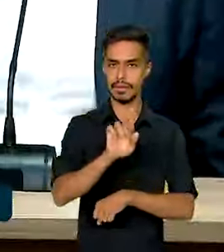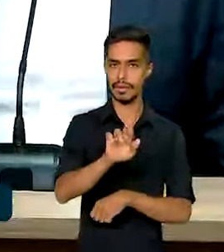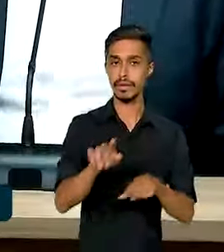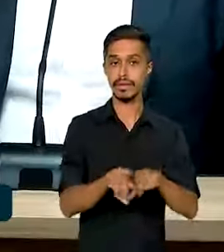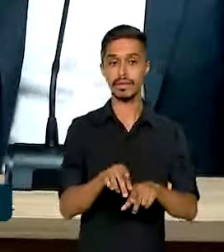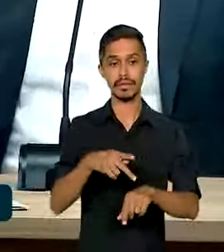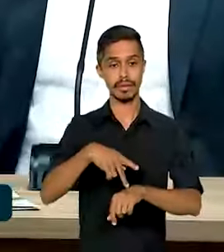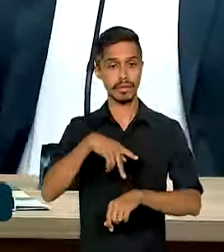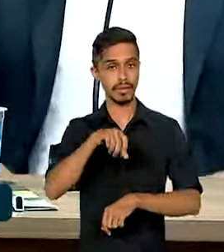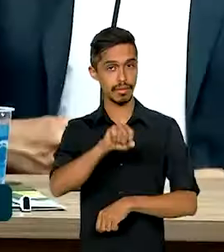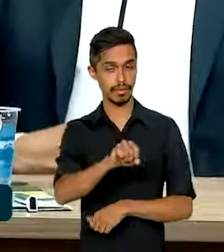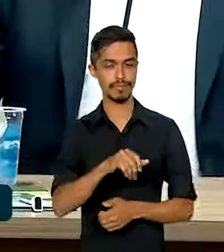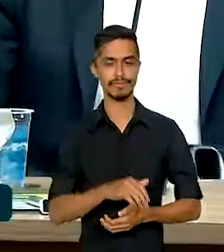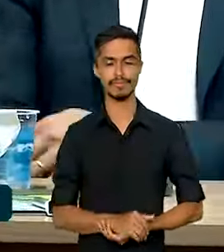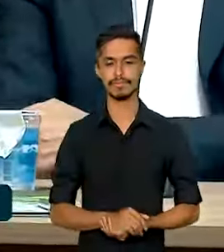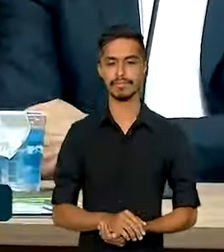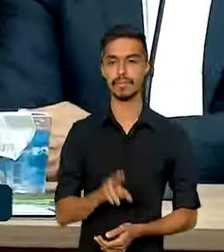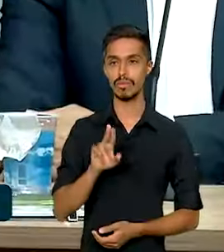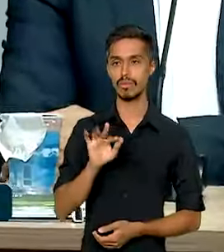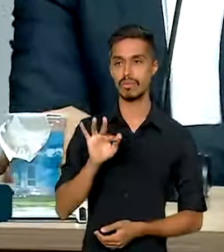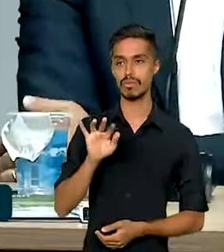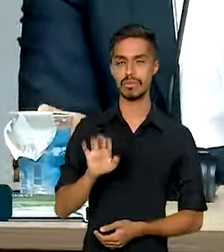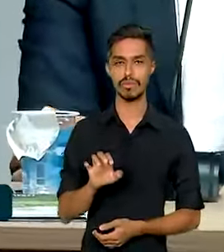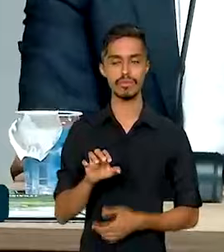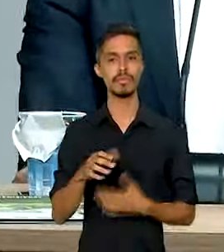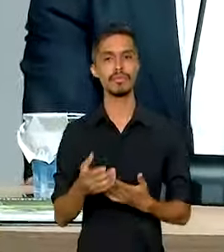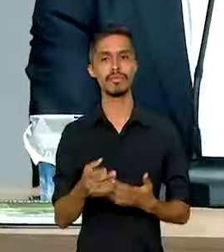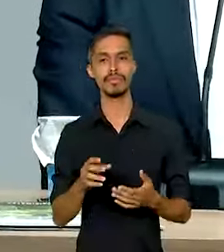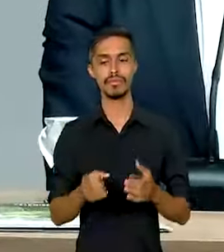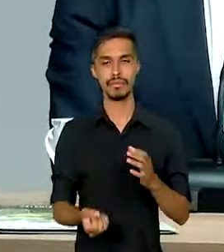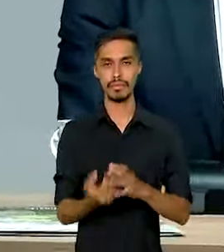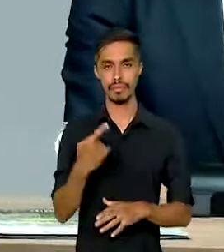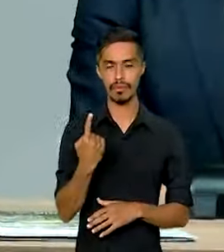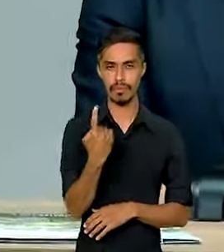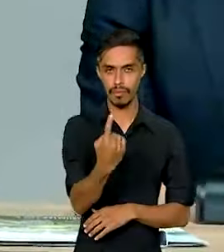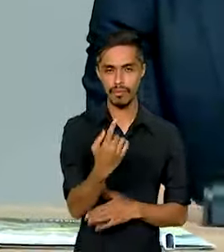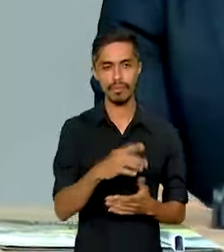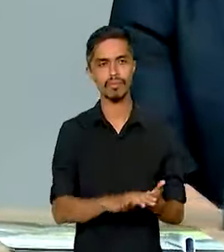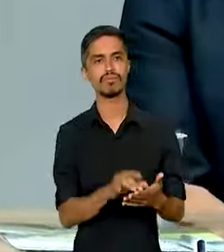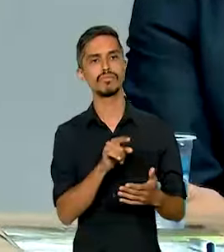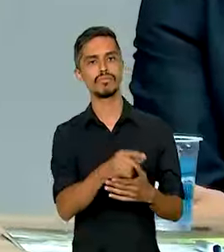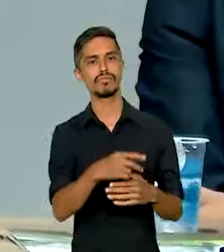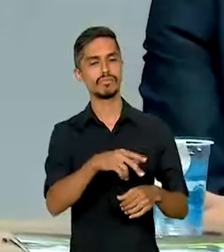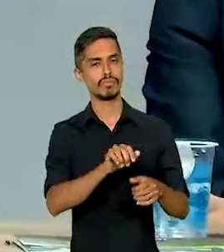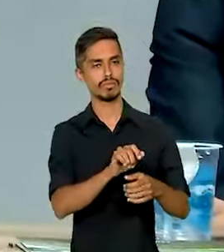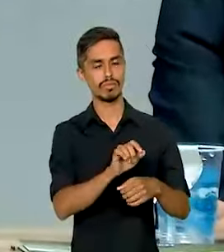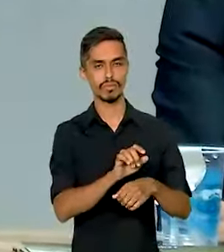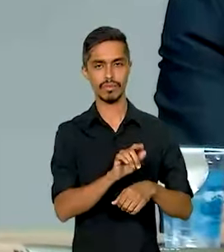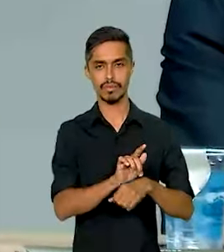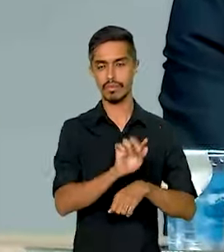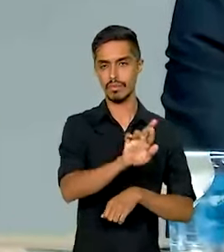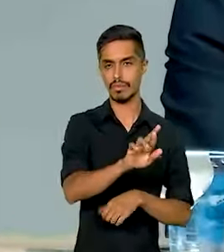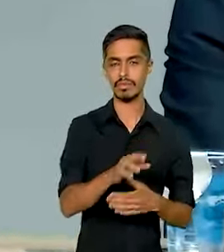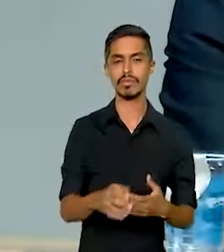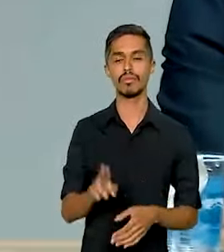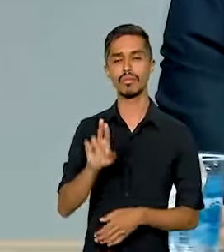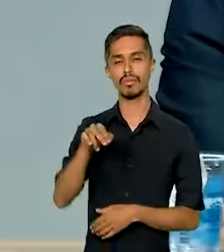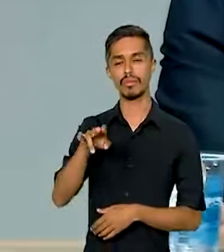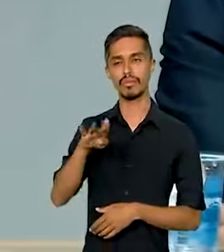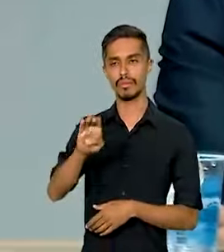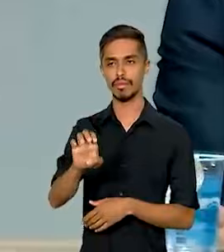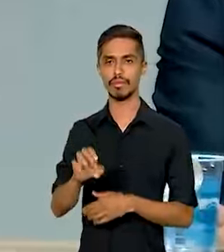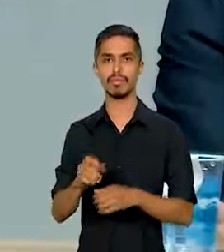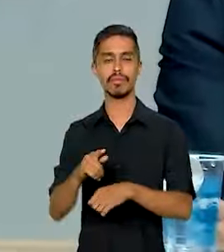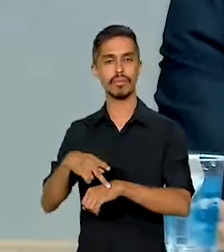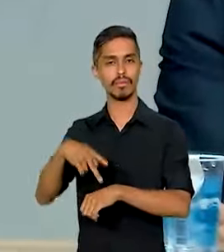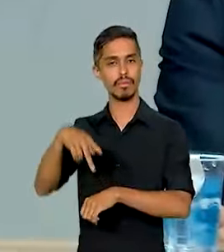Bahia. A UFBA vai montar uma graduação e a UNEB vai montar pós-graduação. A UNEB não tem estrutura hoje para montar